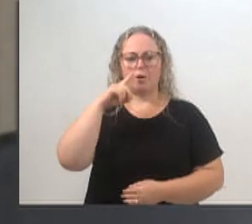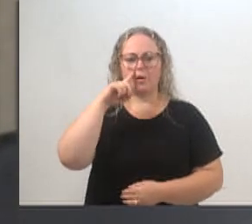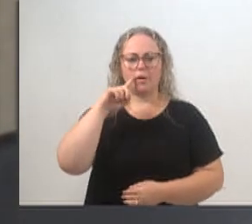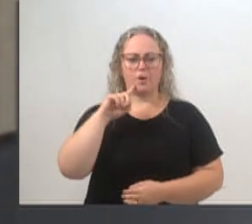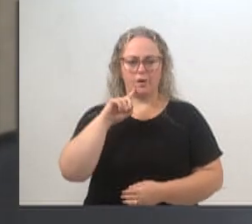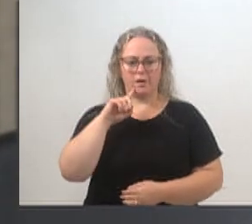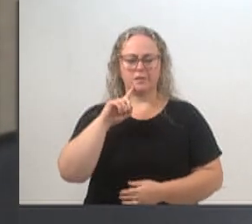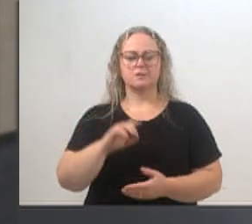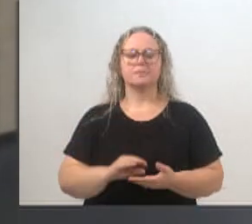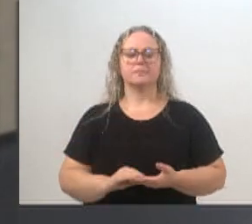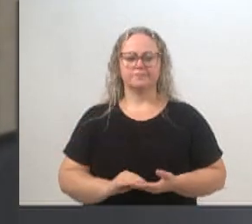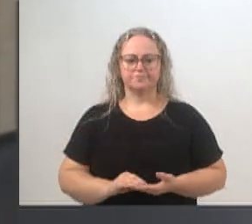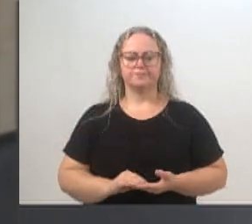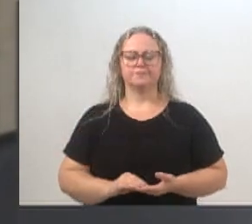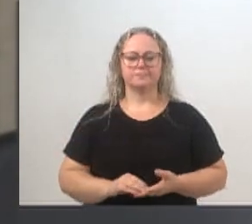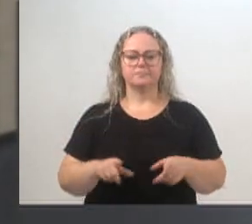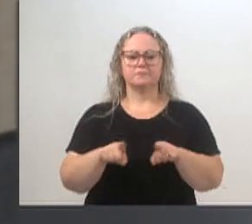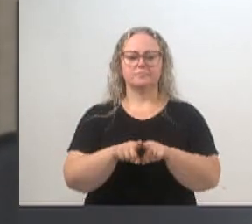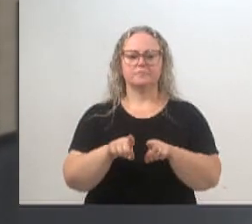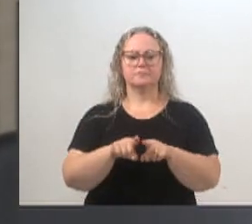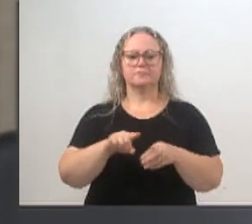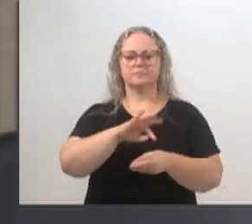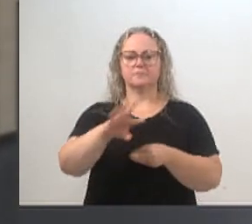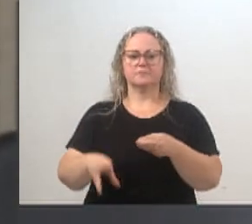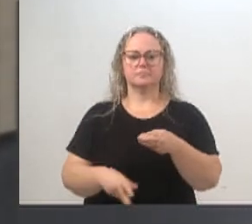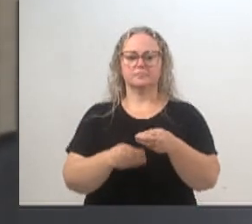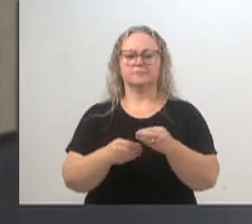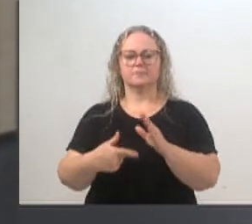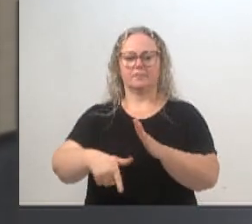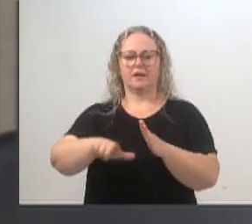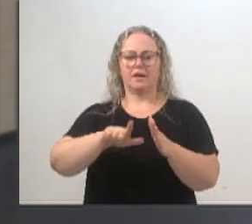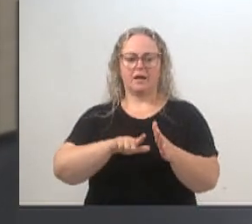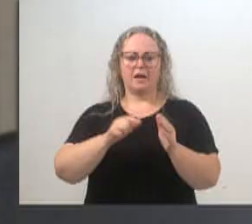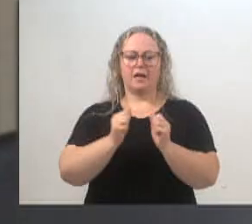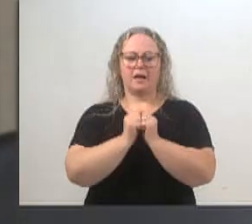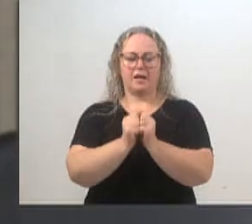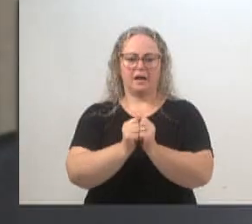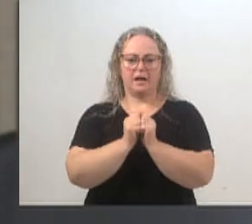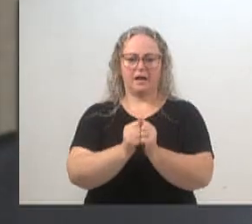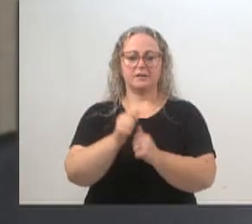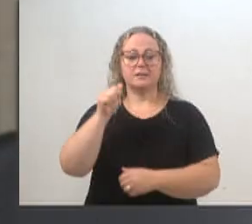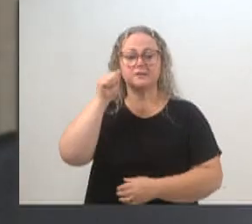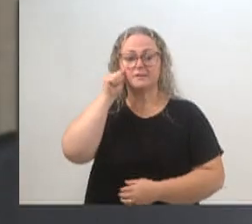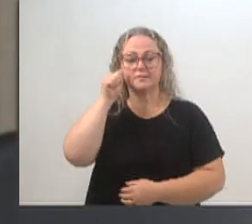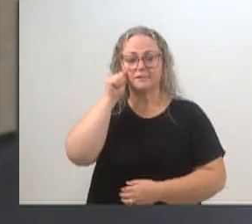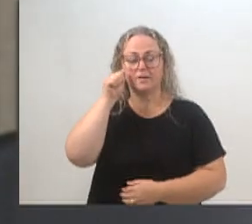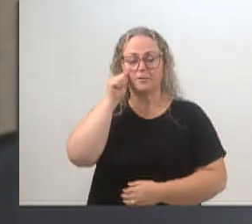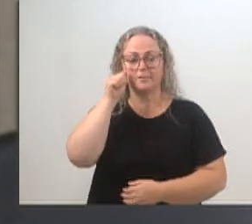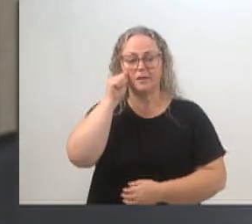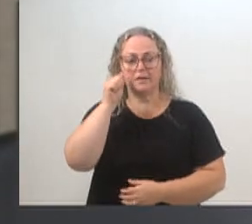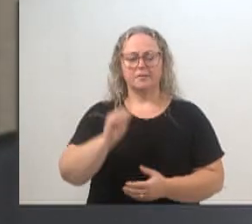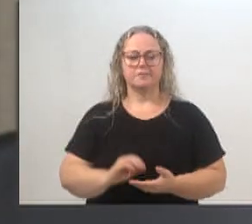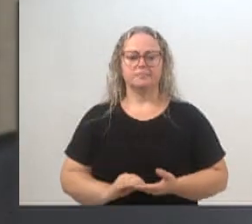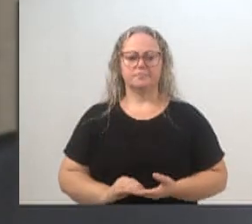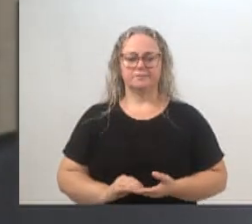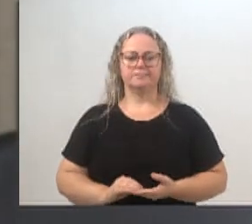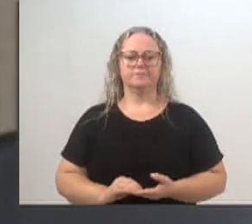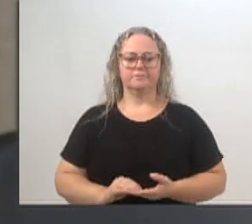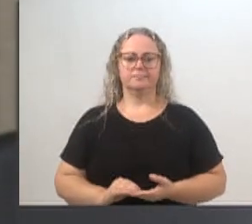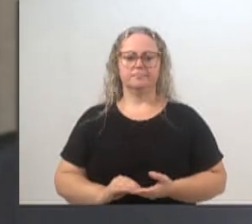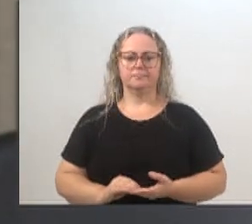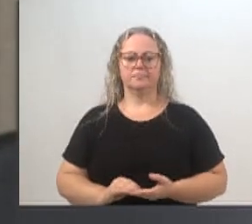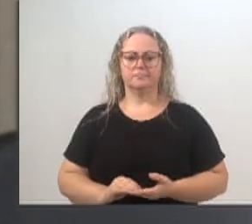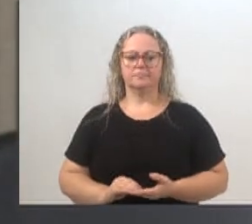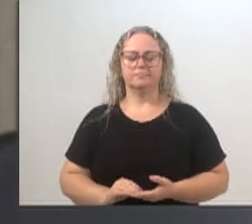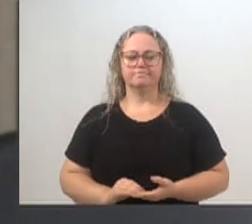Nazato, também reiterando a colocação do vereador que antecedeu o senhor na tribuna, o vereador Almir. Essa questão de vinculação